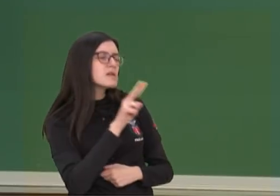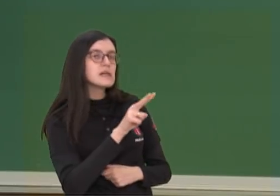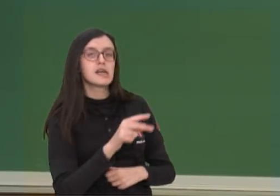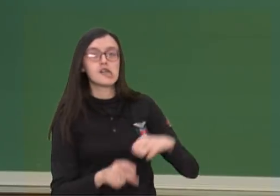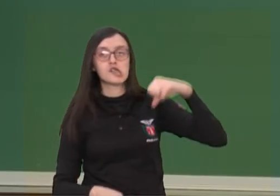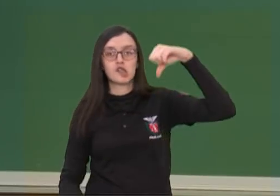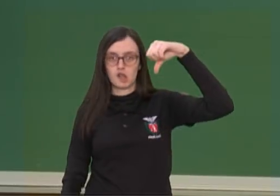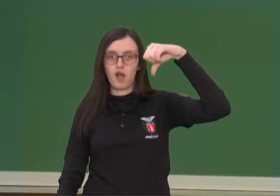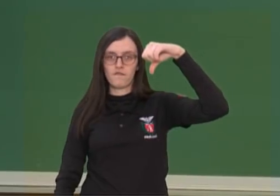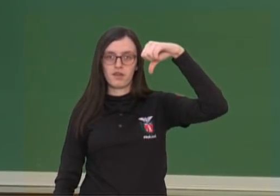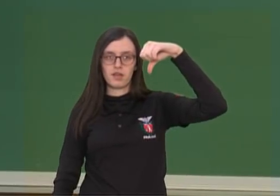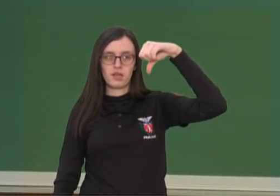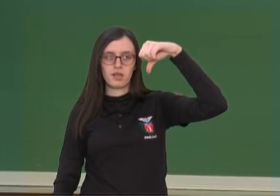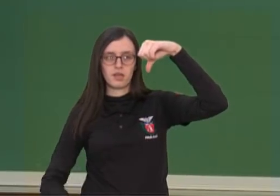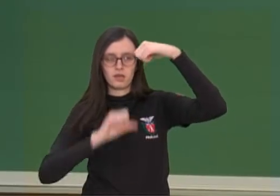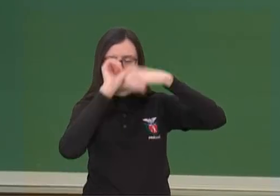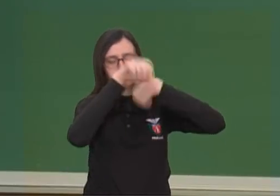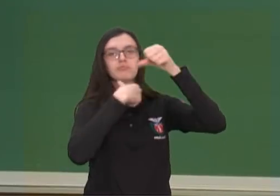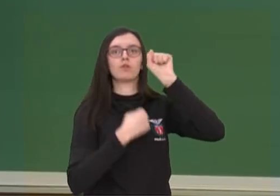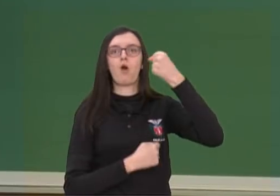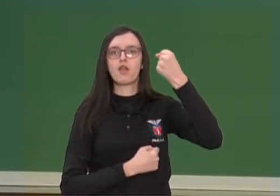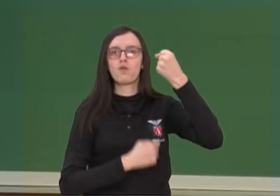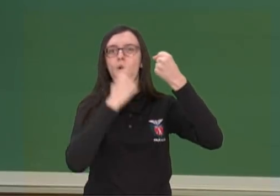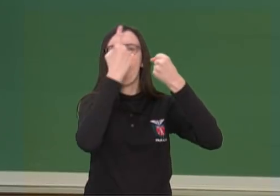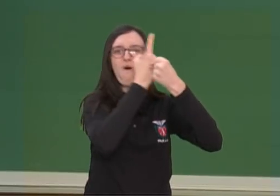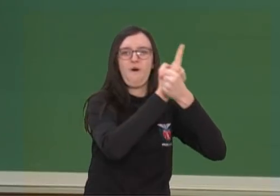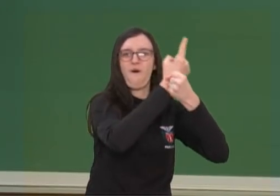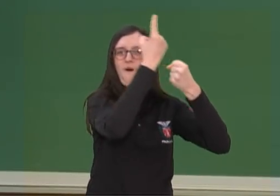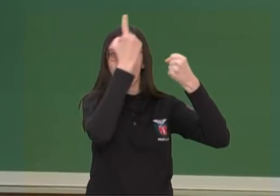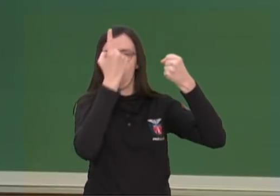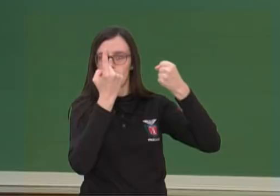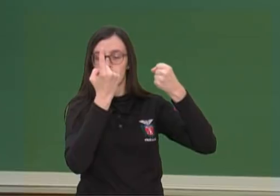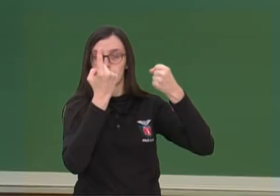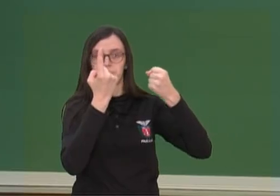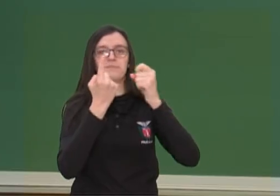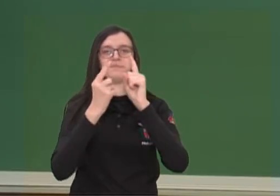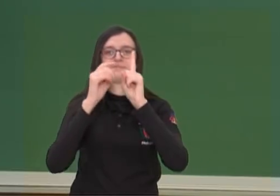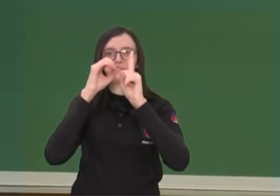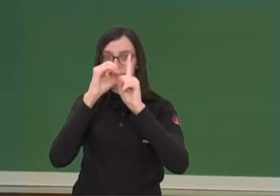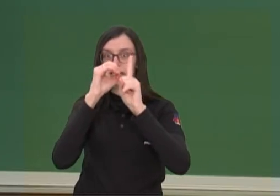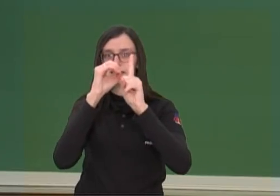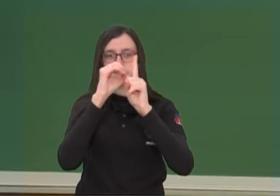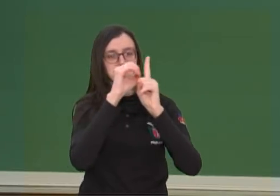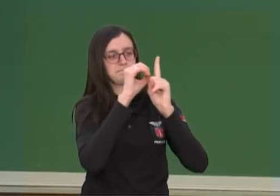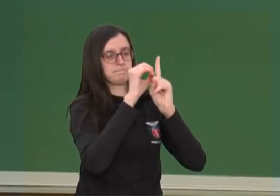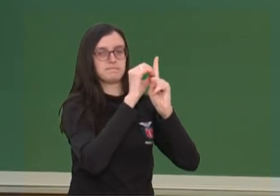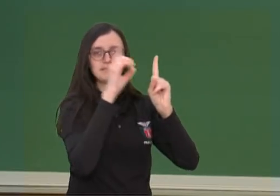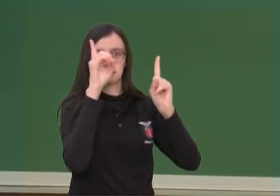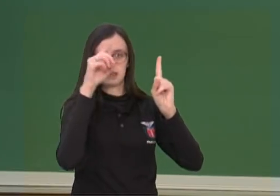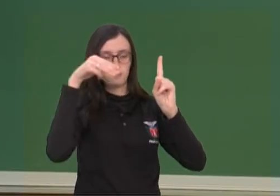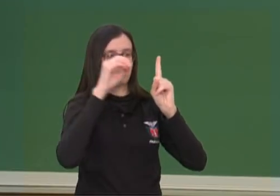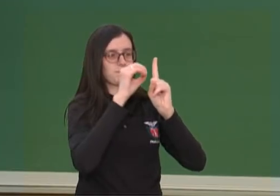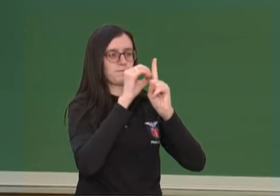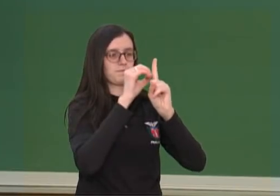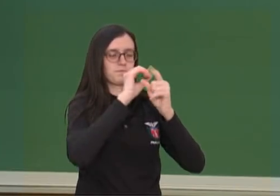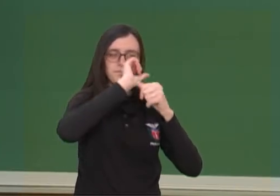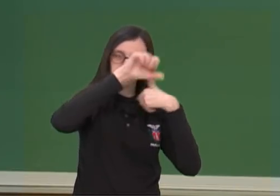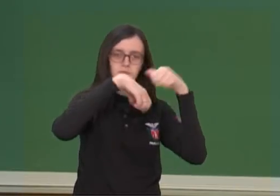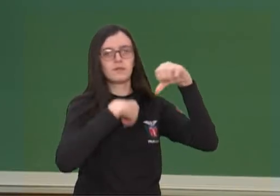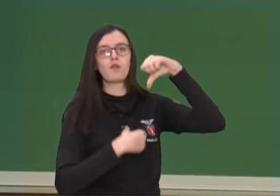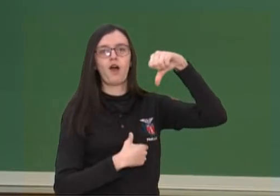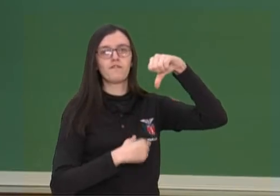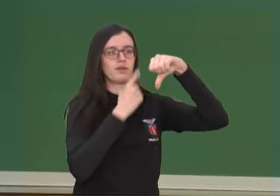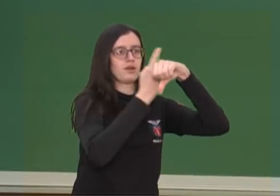9, transformou uma, virou 8. Virou 10 dezenas de milhar, transformou,